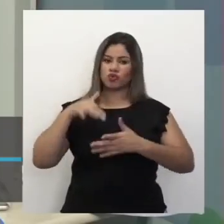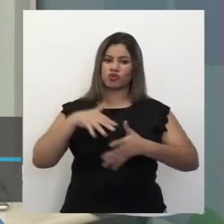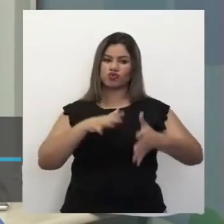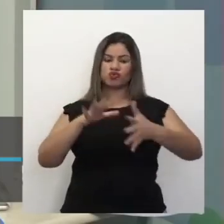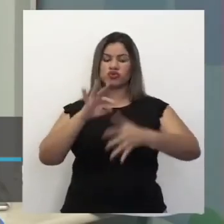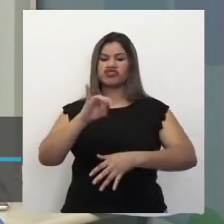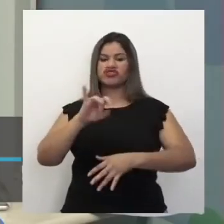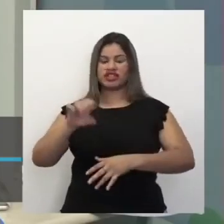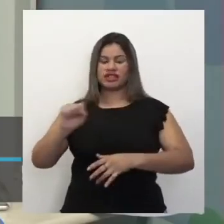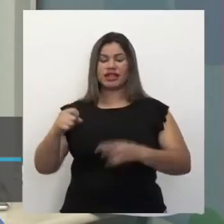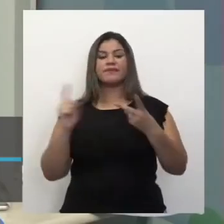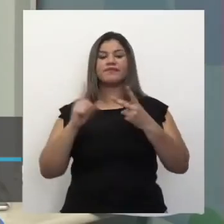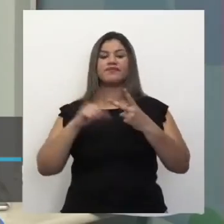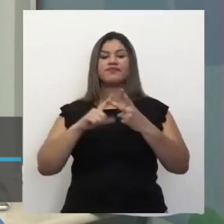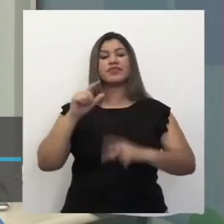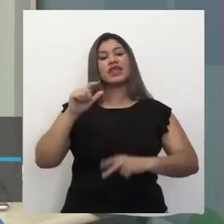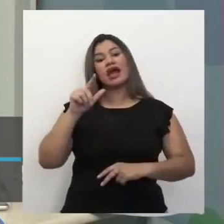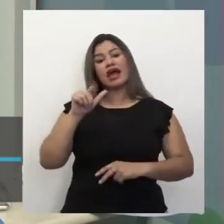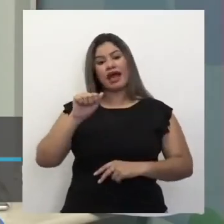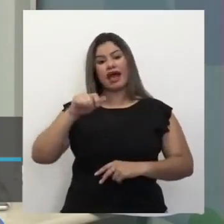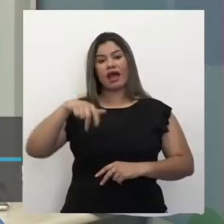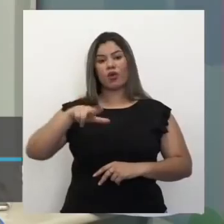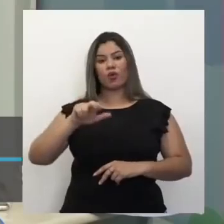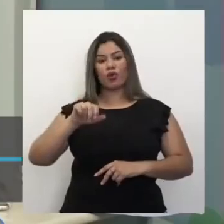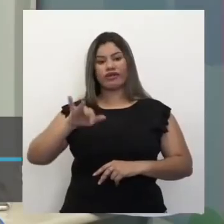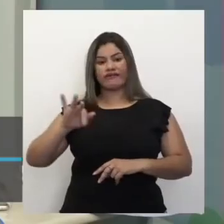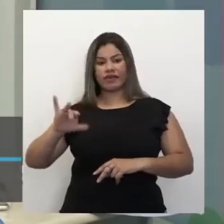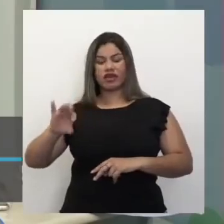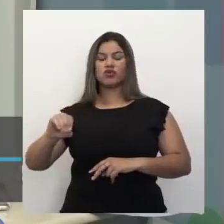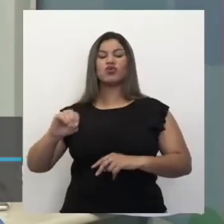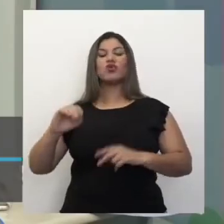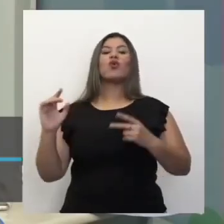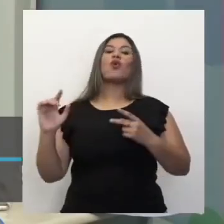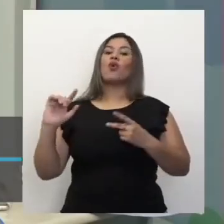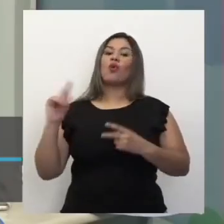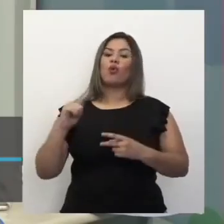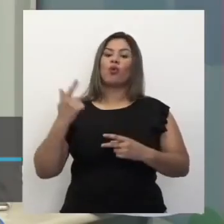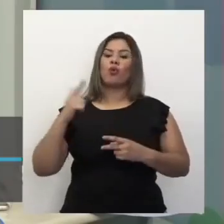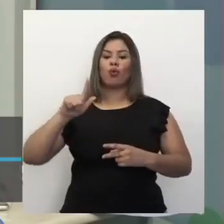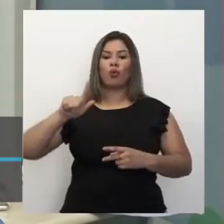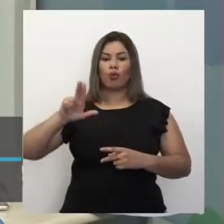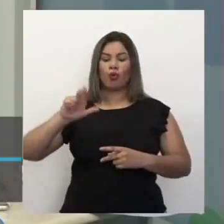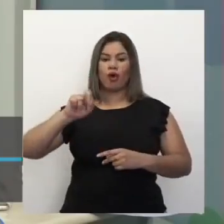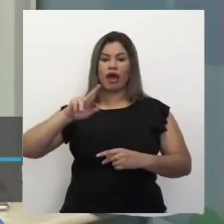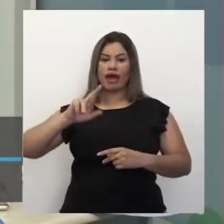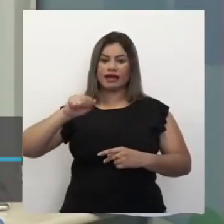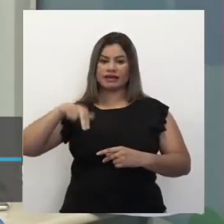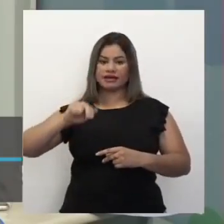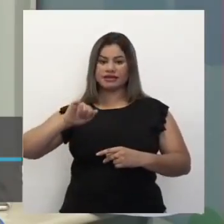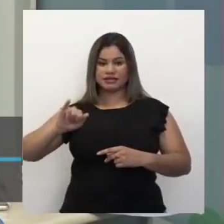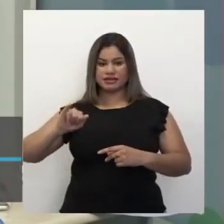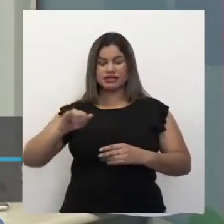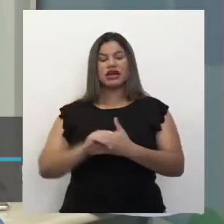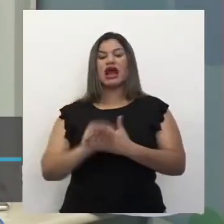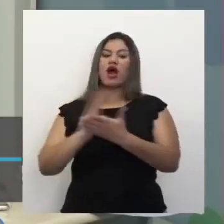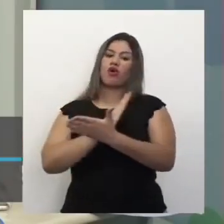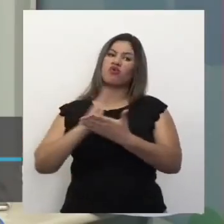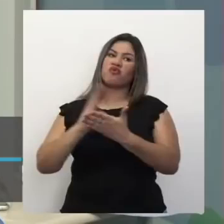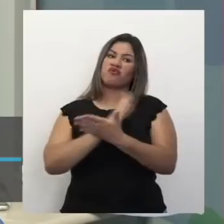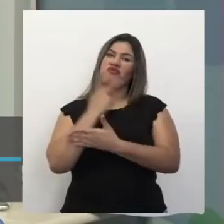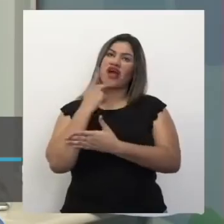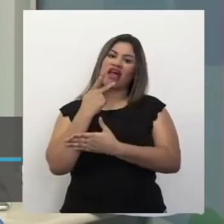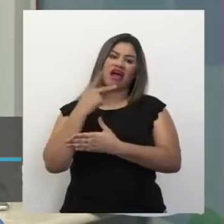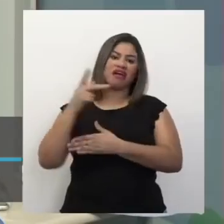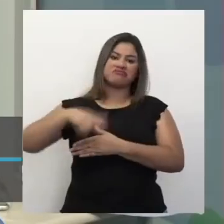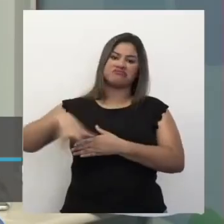Olha! Agora, infelizmente, tem regiões aqui que não tem. A professora colocou aqui na minha região, não tem.